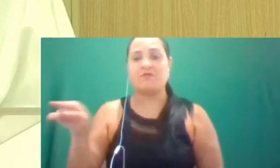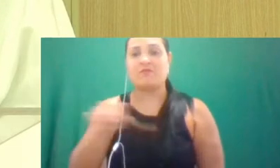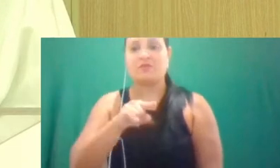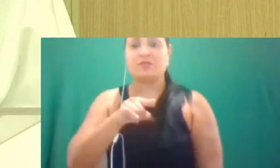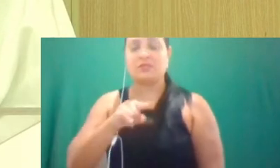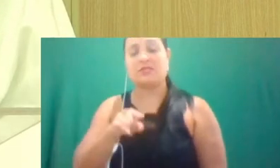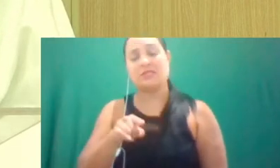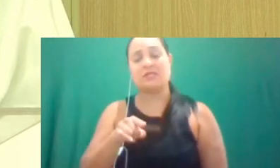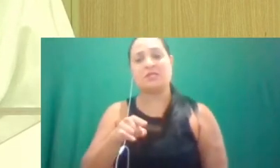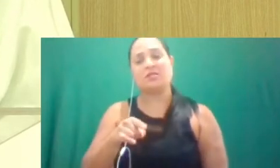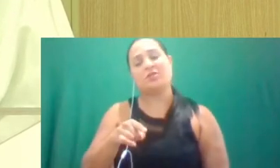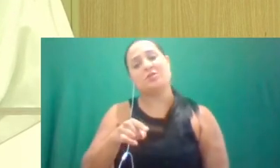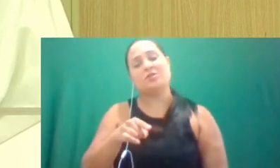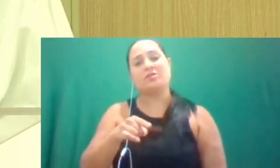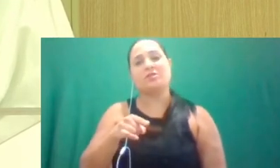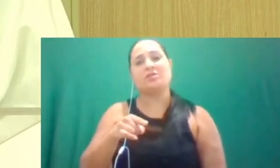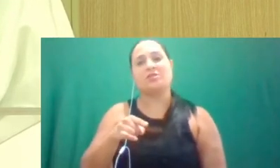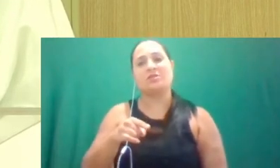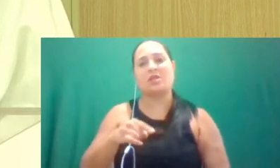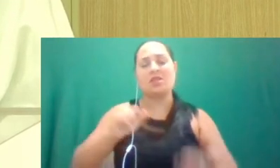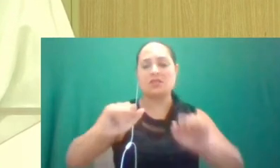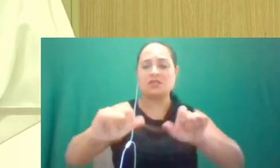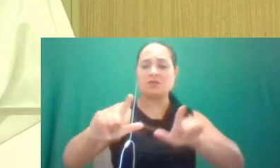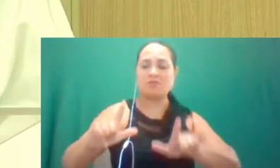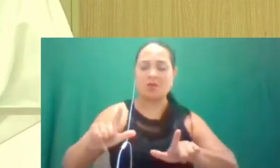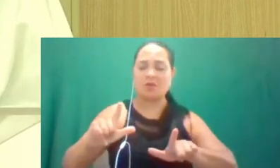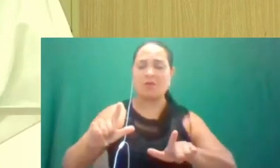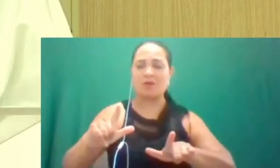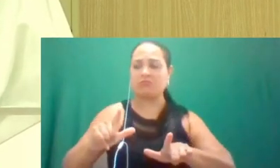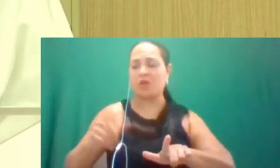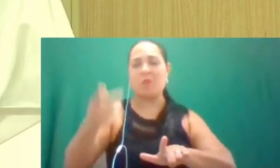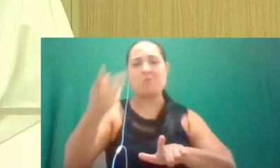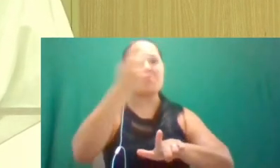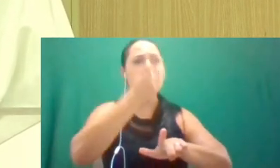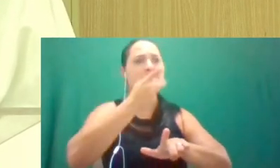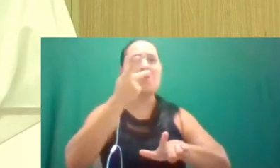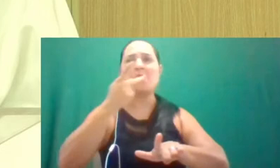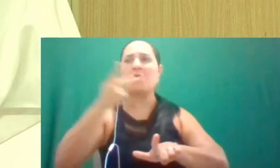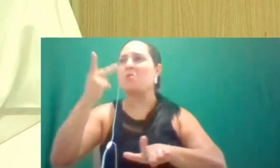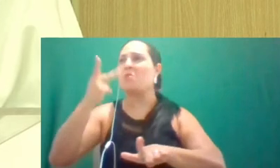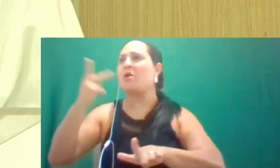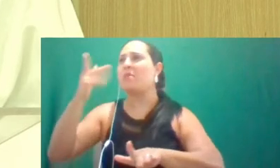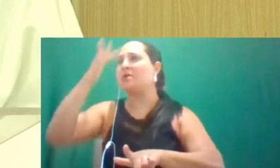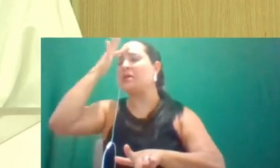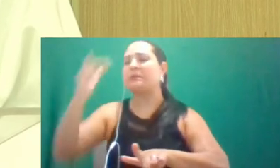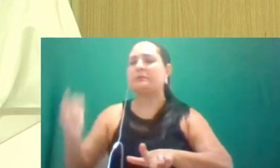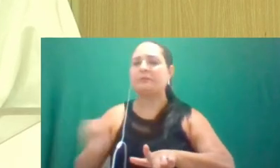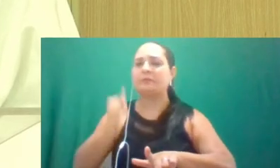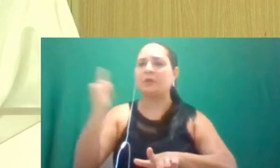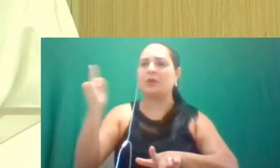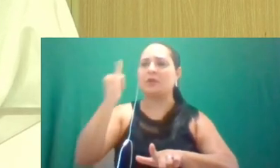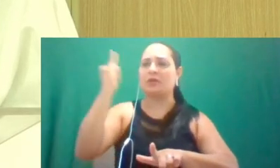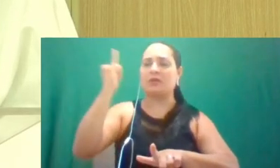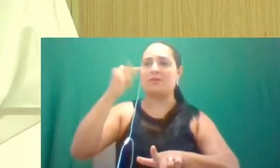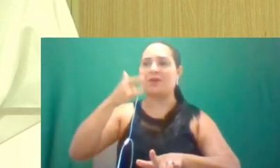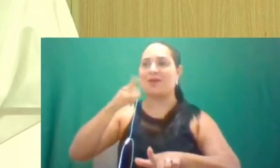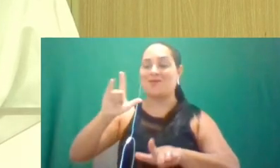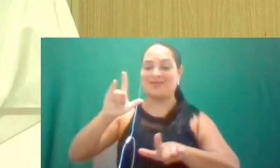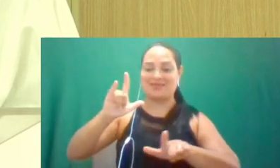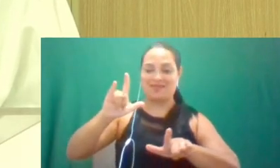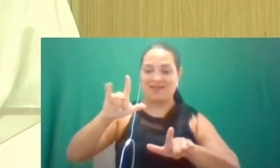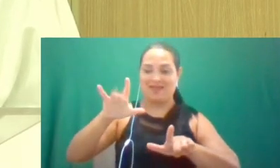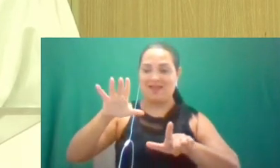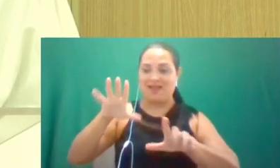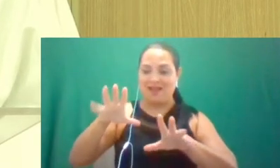vocês hoje é uma construção de várias pessoas, e essas pessoas merecem que vocês expressem